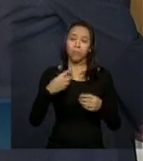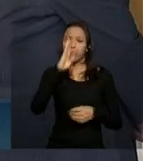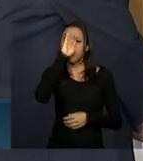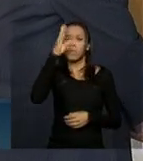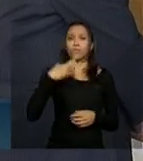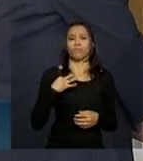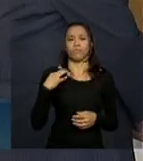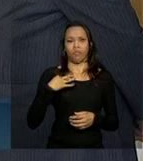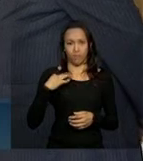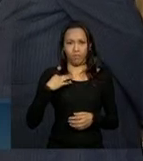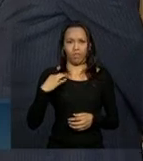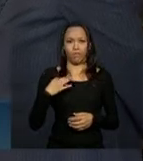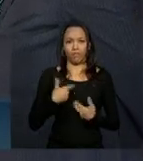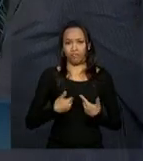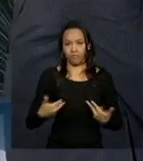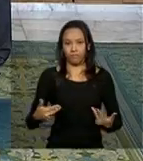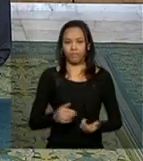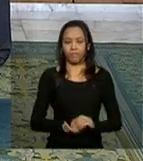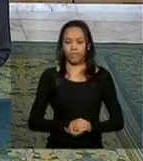vestuários.